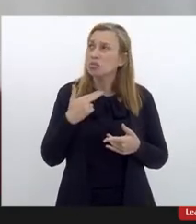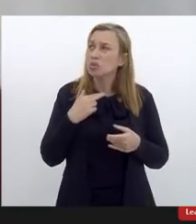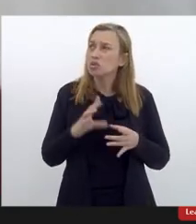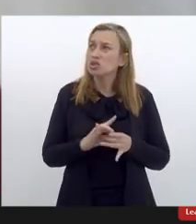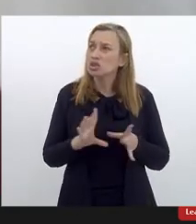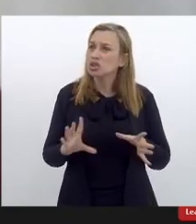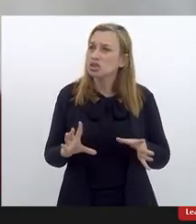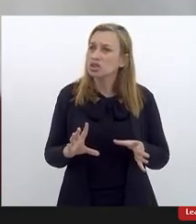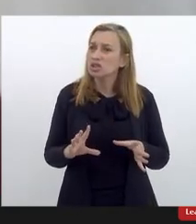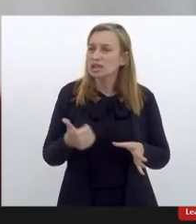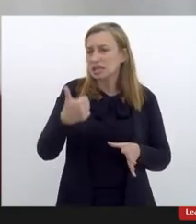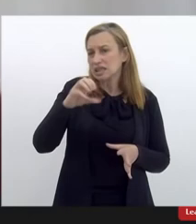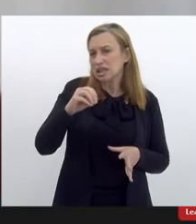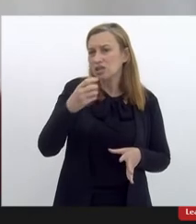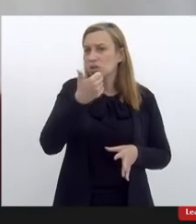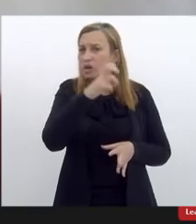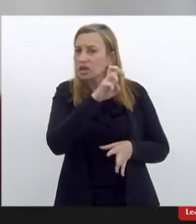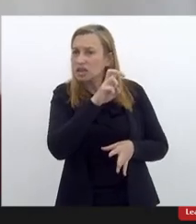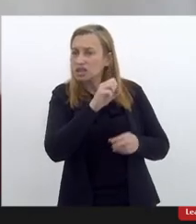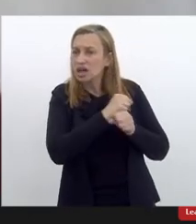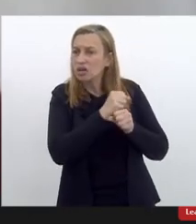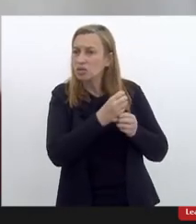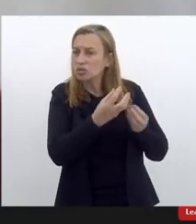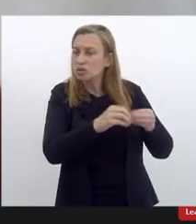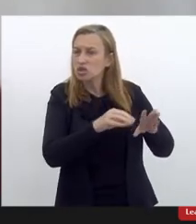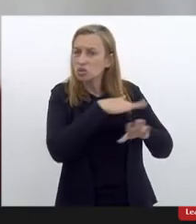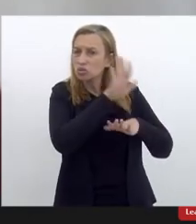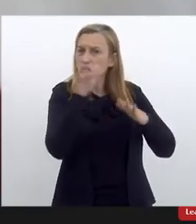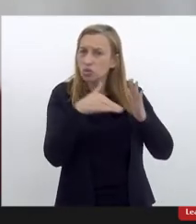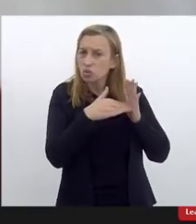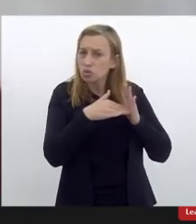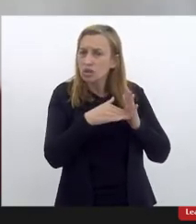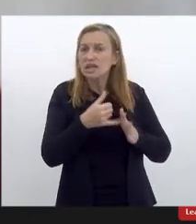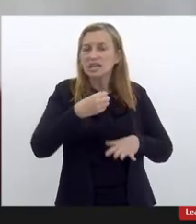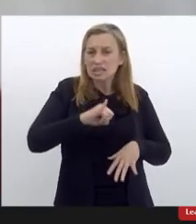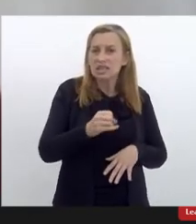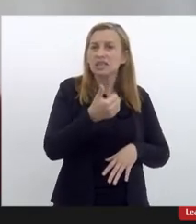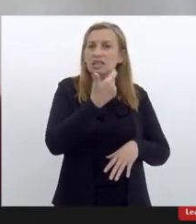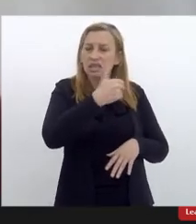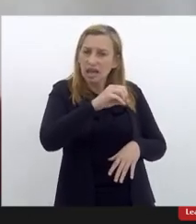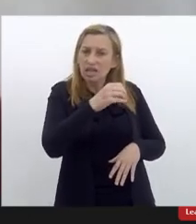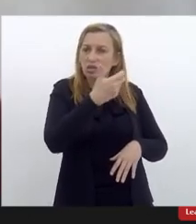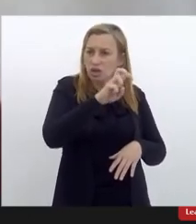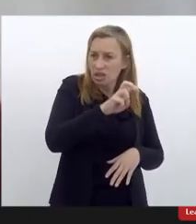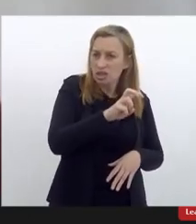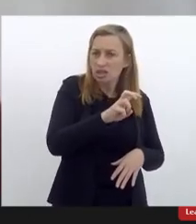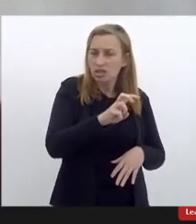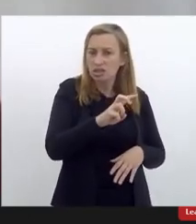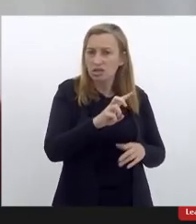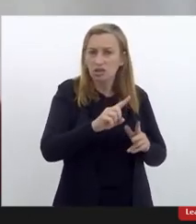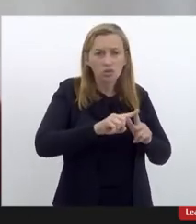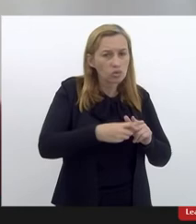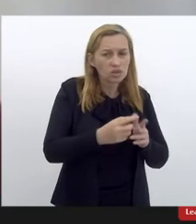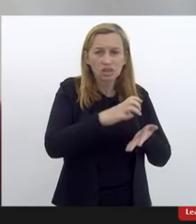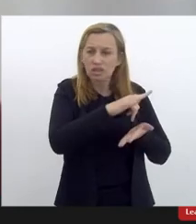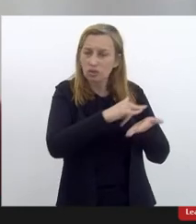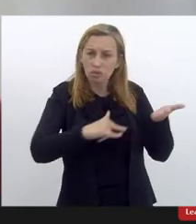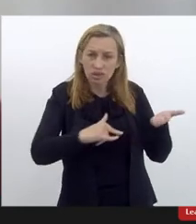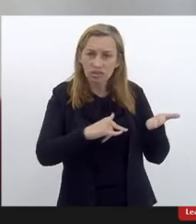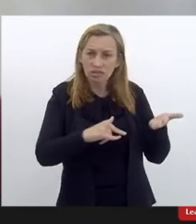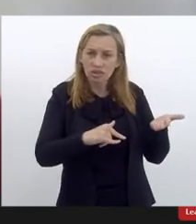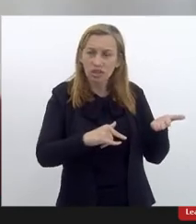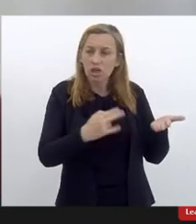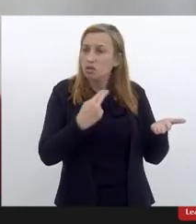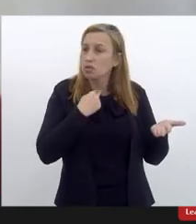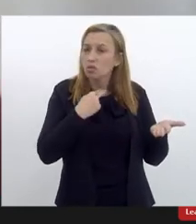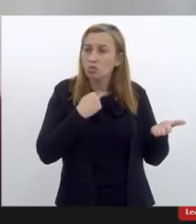deixar que 10 ou 15 alunos prejudiquem um todo. Se 10 ou 15 alunos ainda não tiverem regularizado a documentação, eu não